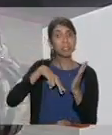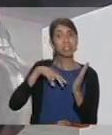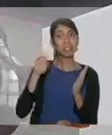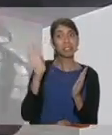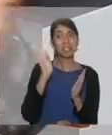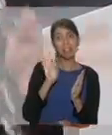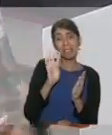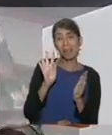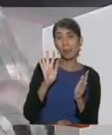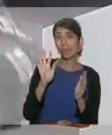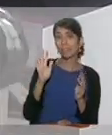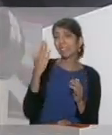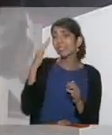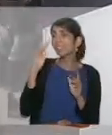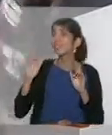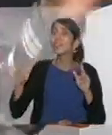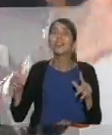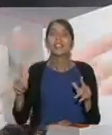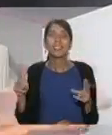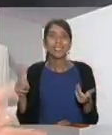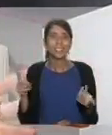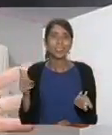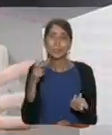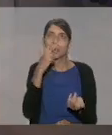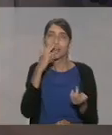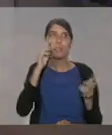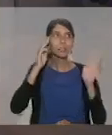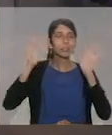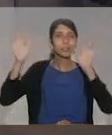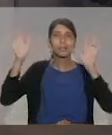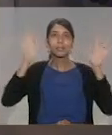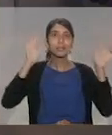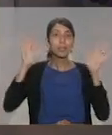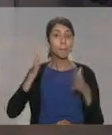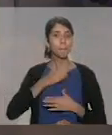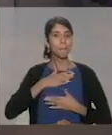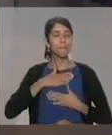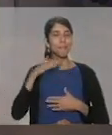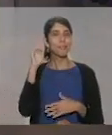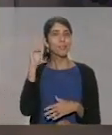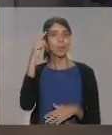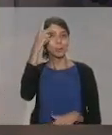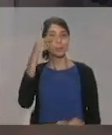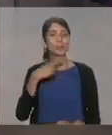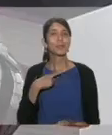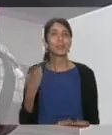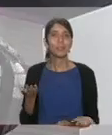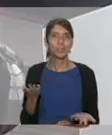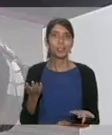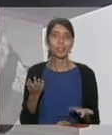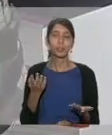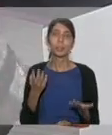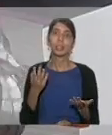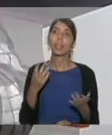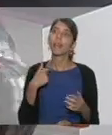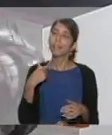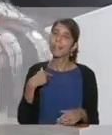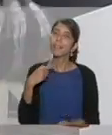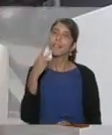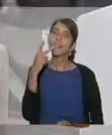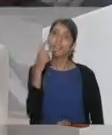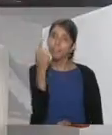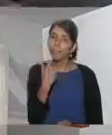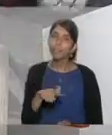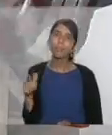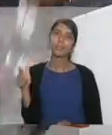legal, mas eu interpretava do meu jeito e ela falava a minha história. E a gente vai viajando, né? Eu falava minha história, não tem nada a ver. Tistu, menino dedo verde, lá fui